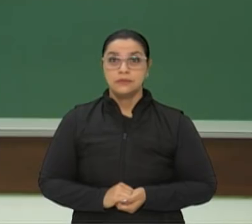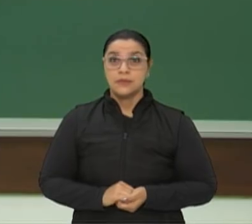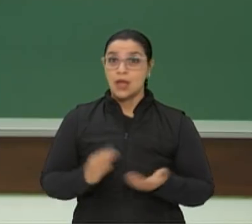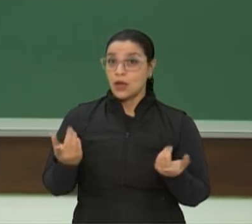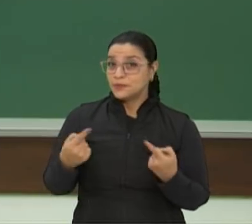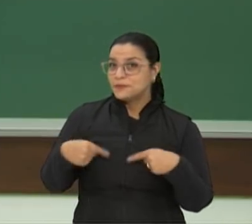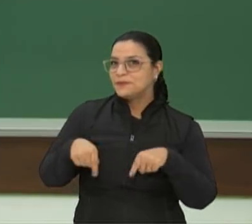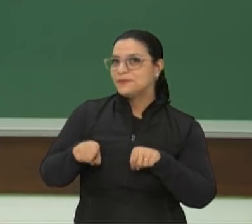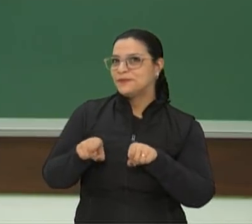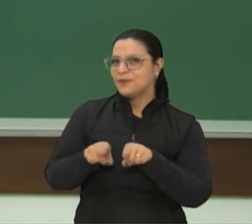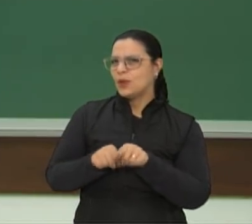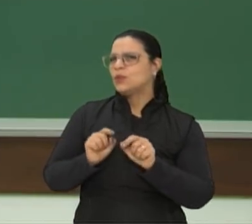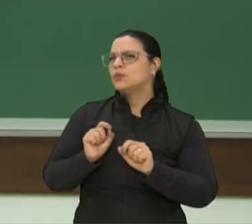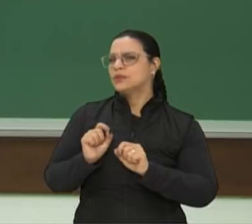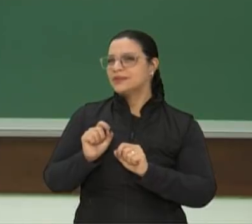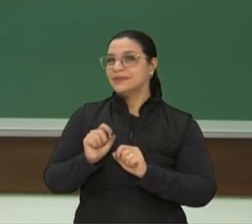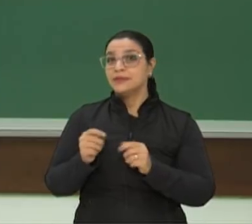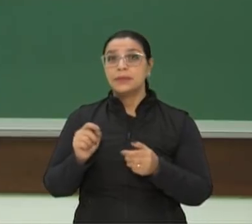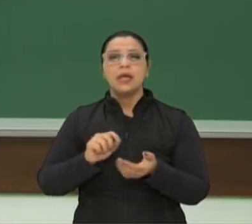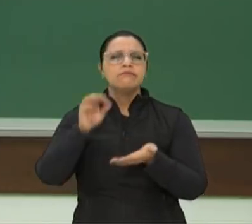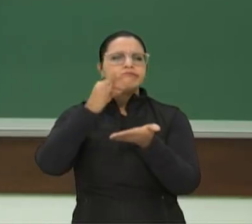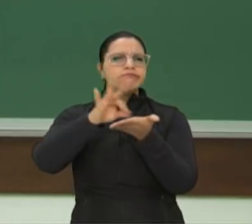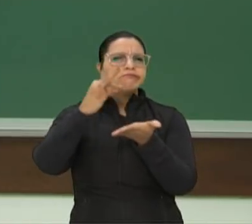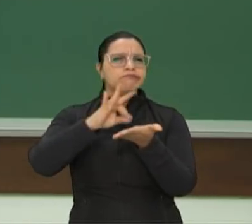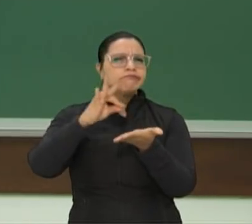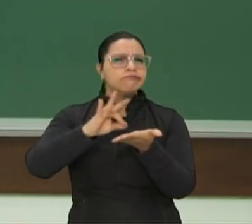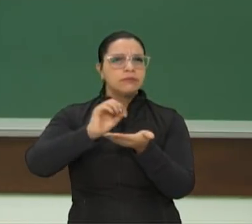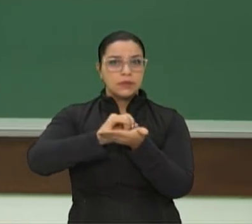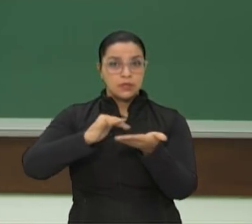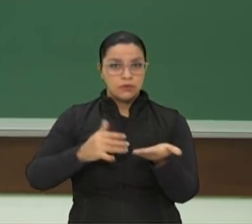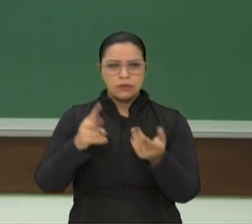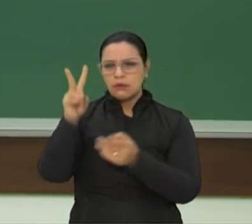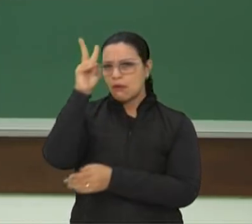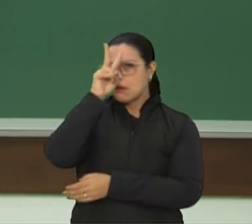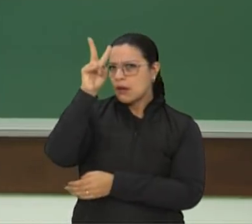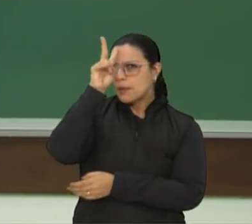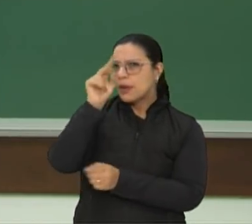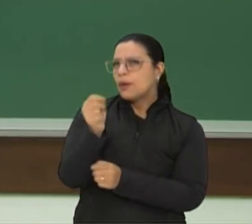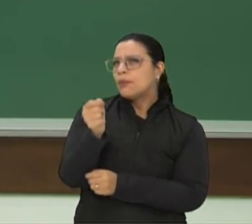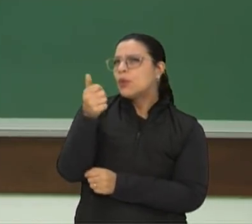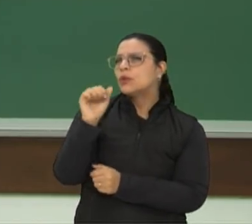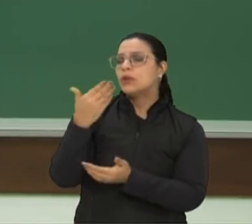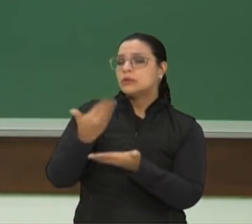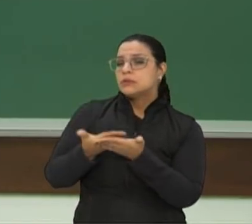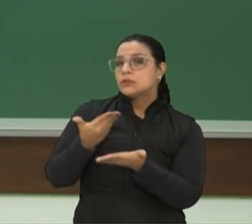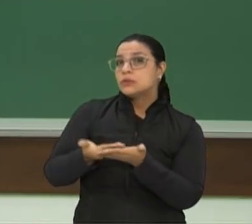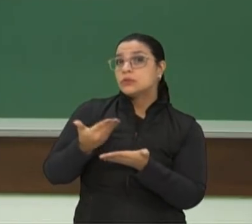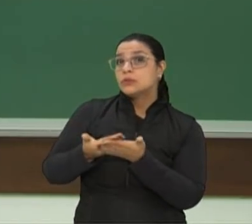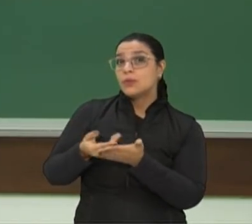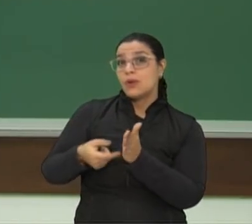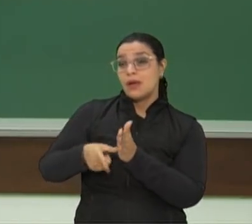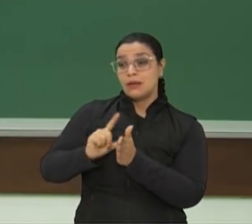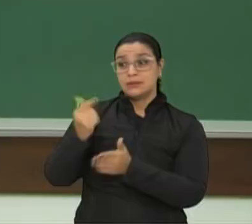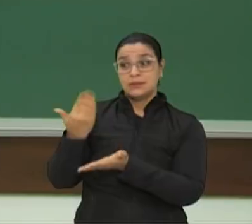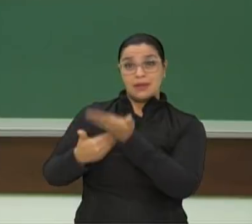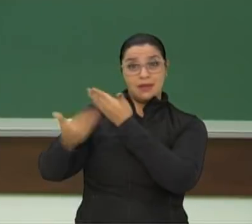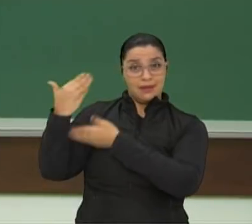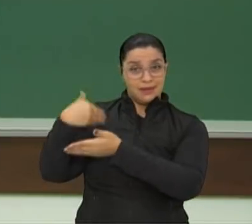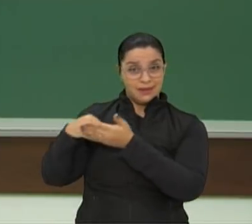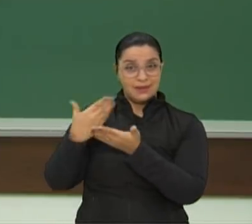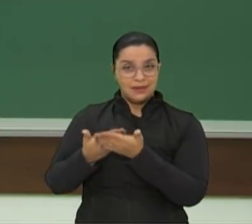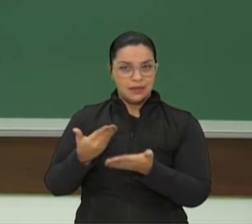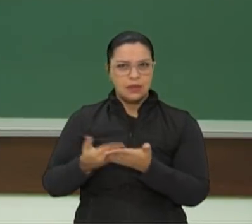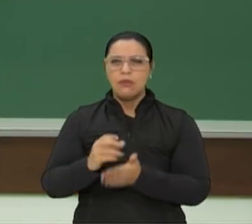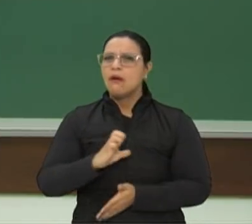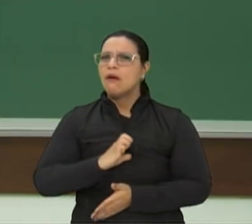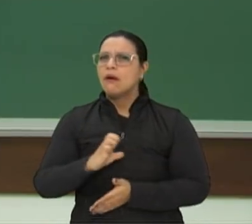Estamos de volta aqui então, né, pessoal, para corrigir esse exercício aí, né, relembrar um pouquinho do que nós falamos na nossa última aula, tá? Então, sobre a